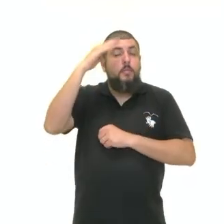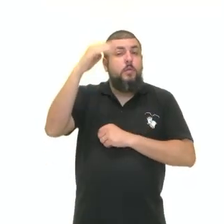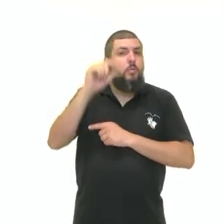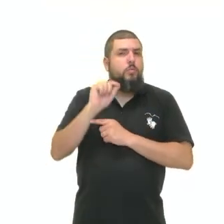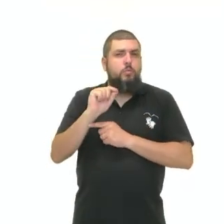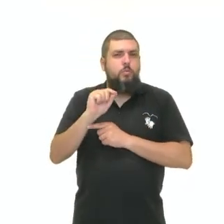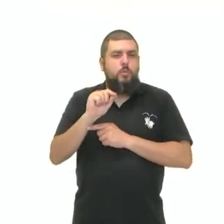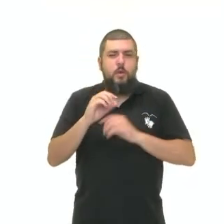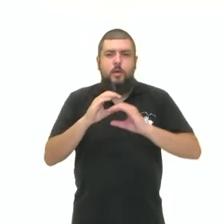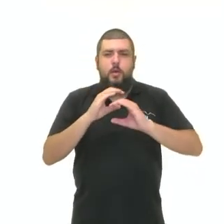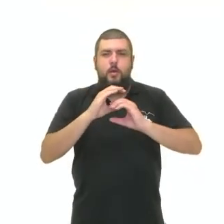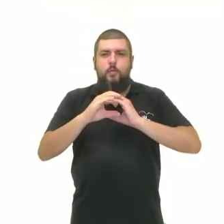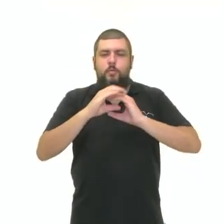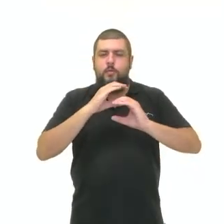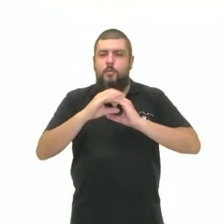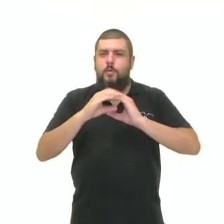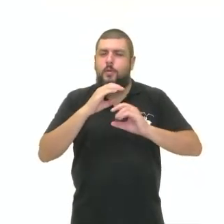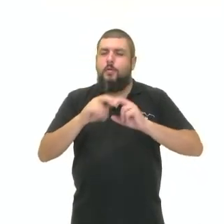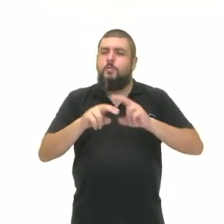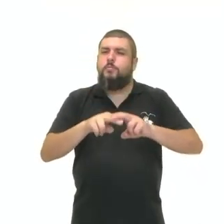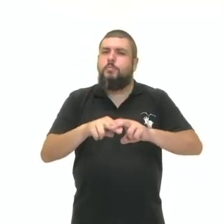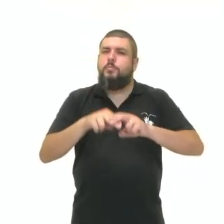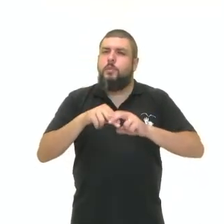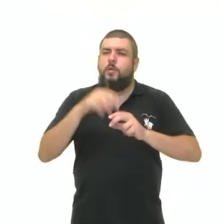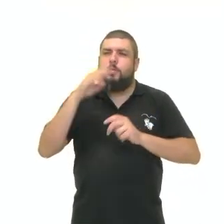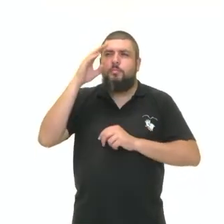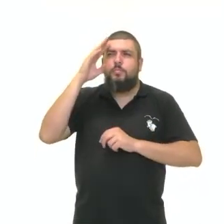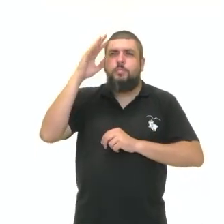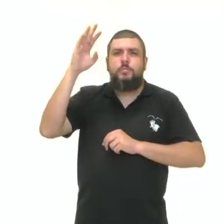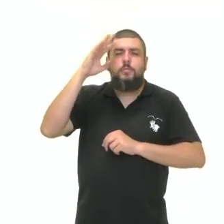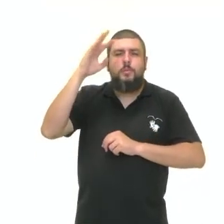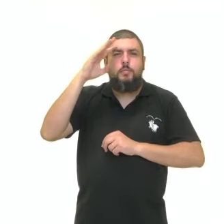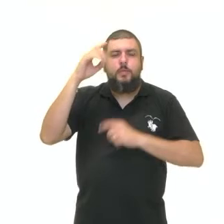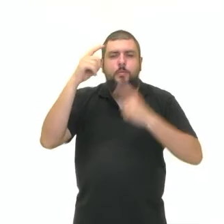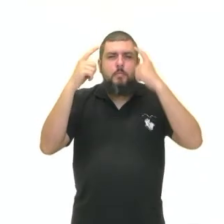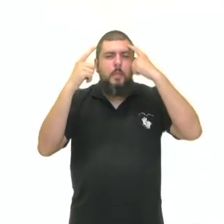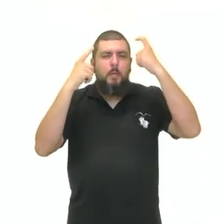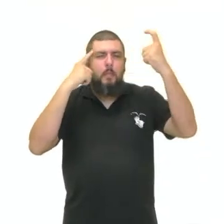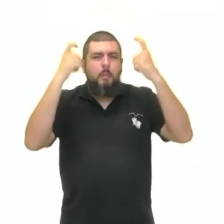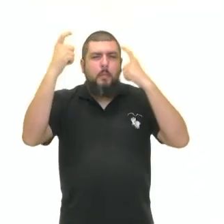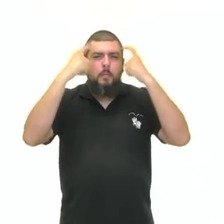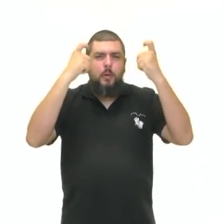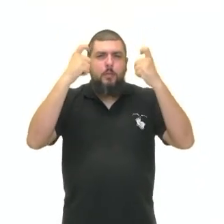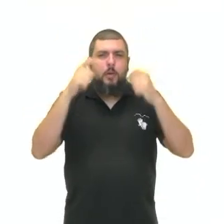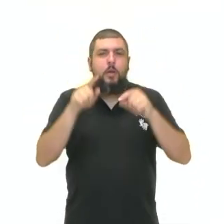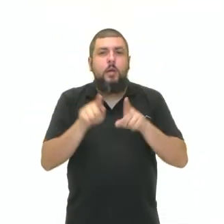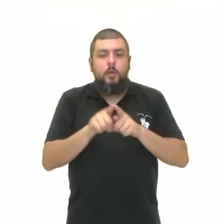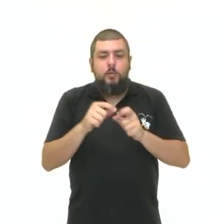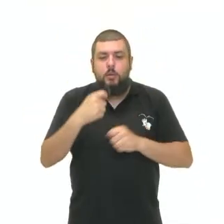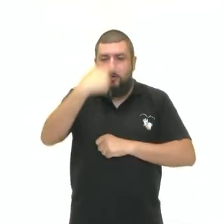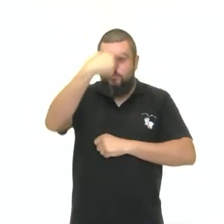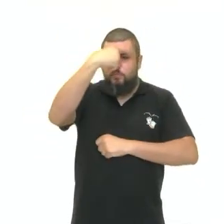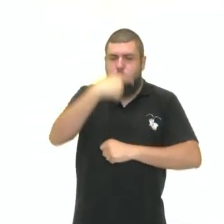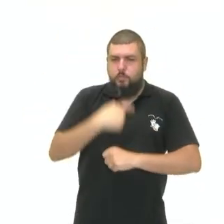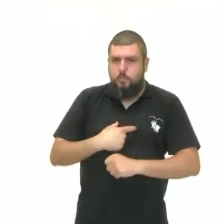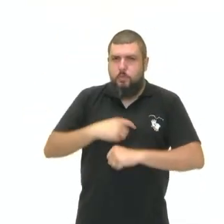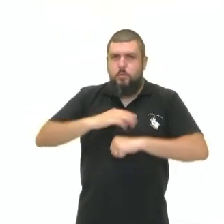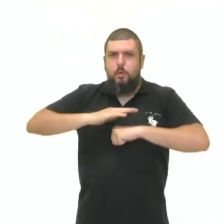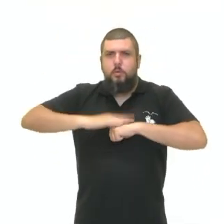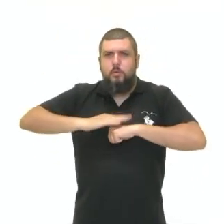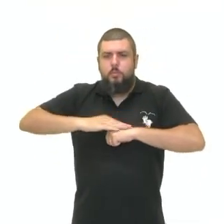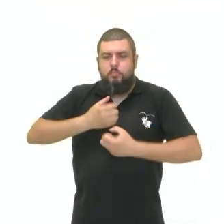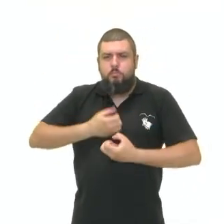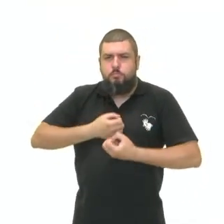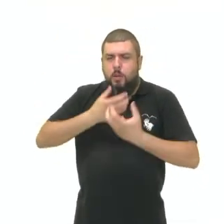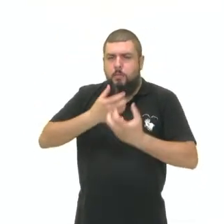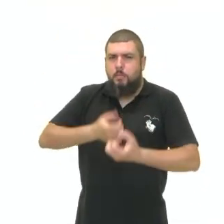da criatividade, espontaneidade das ações entre os jogadores que se encontram engajados na